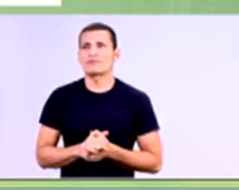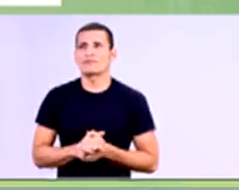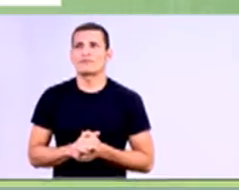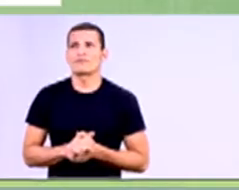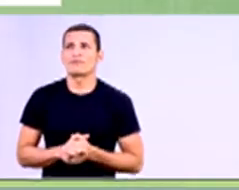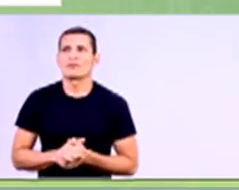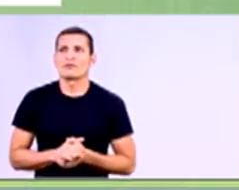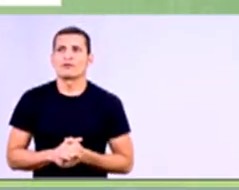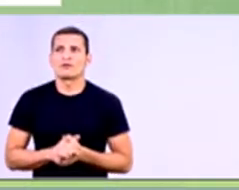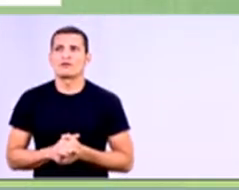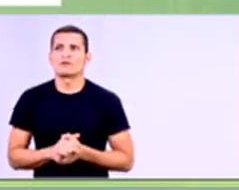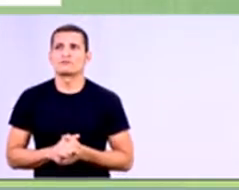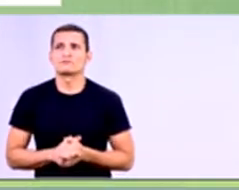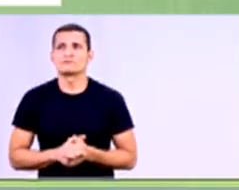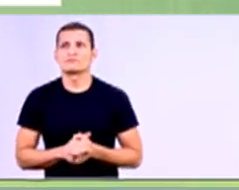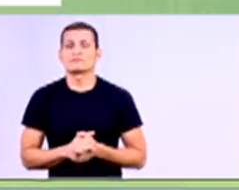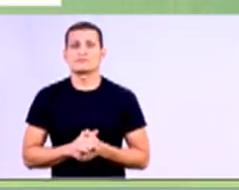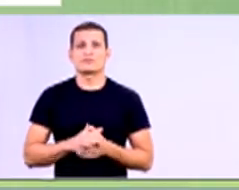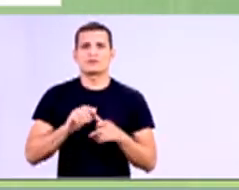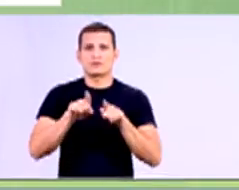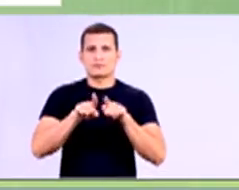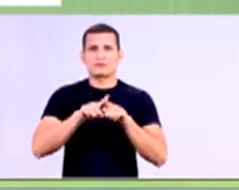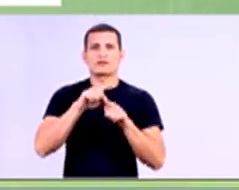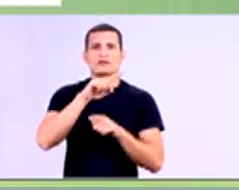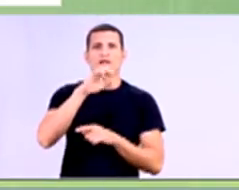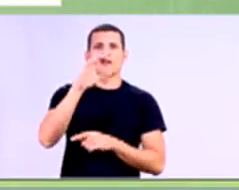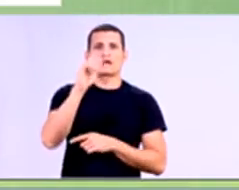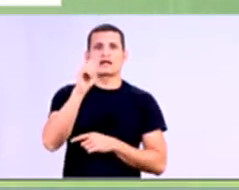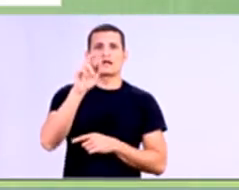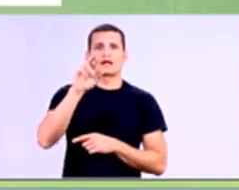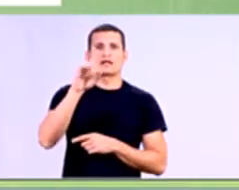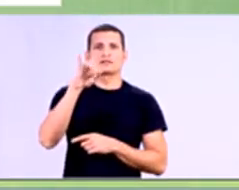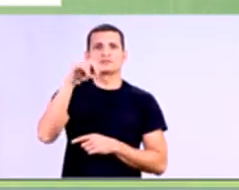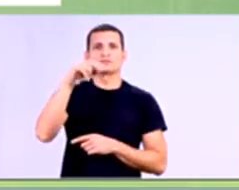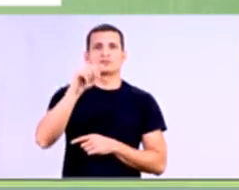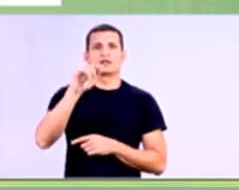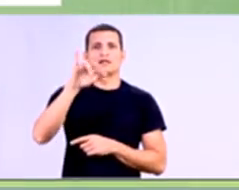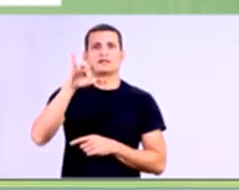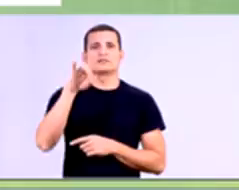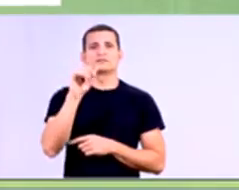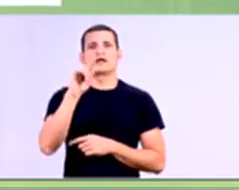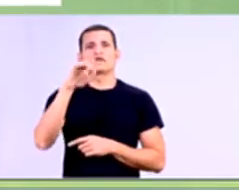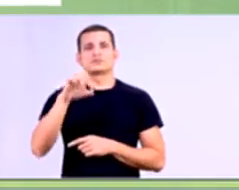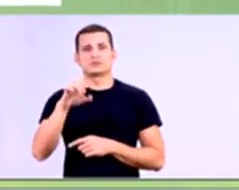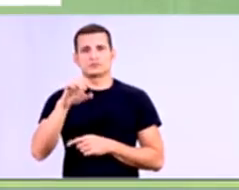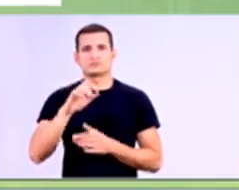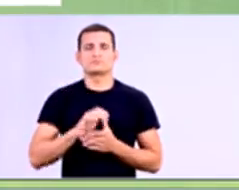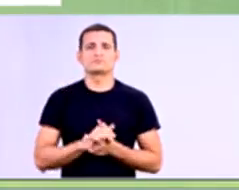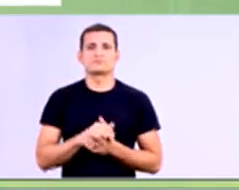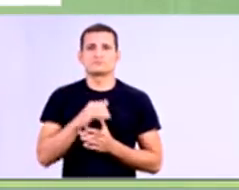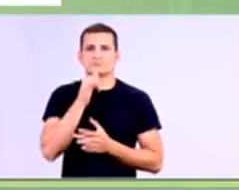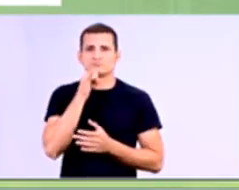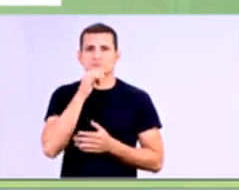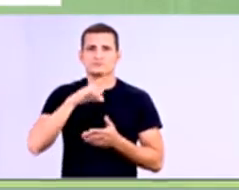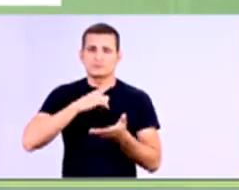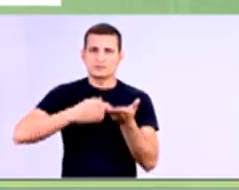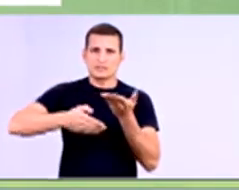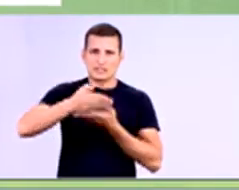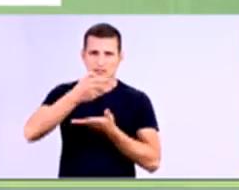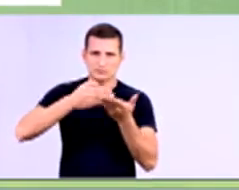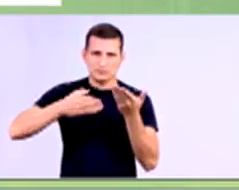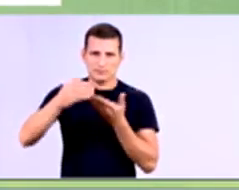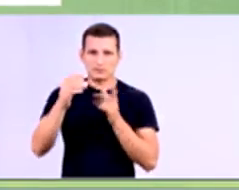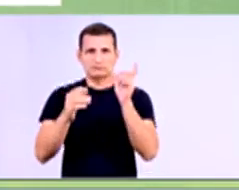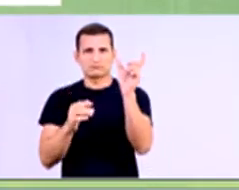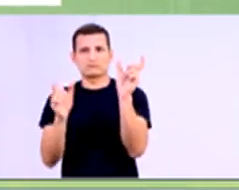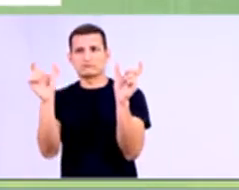anteriores, que é a cardinalidade. O que é a cardinalidade? A partir do momento que eu tenho relacionamento